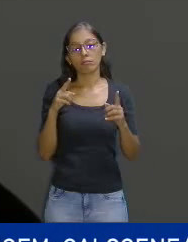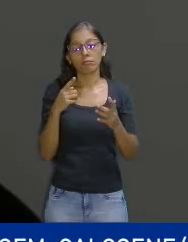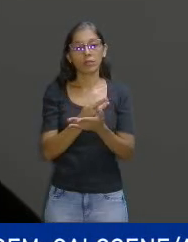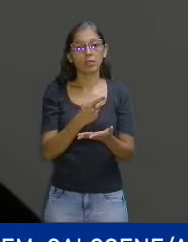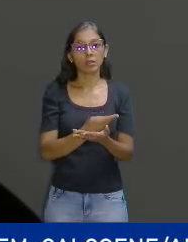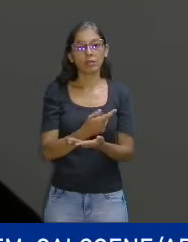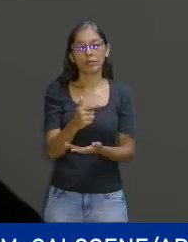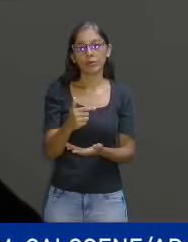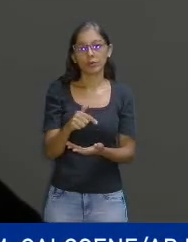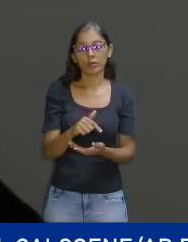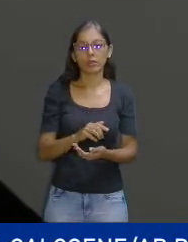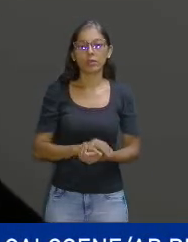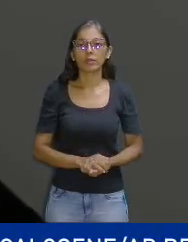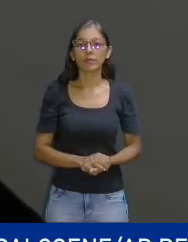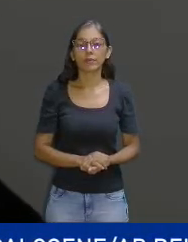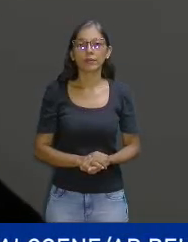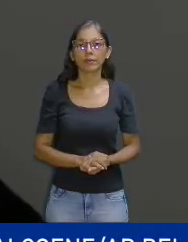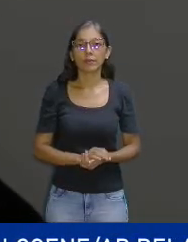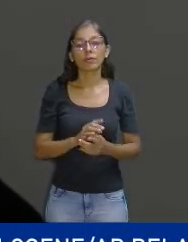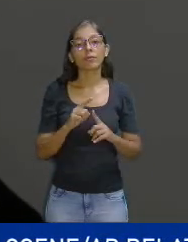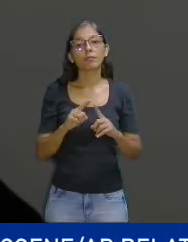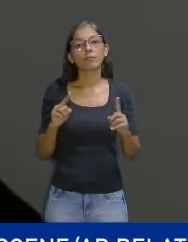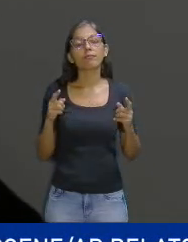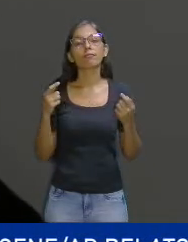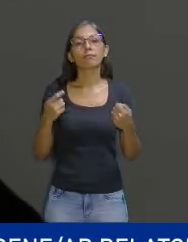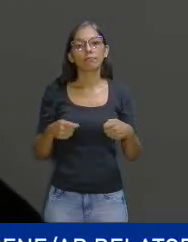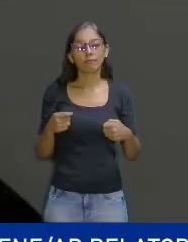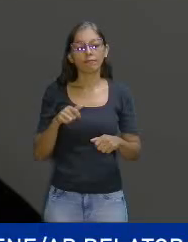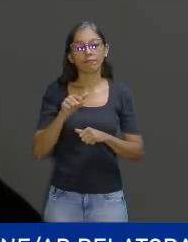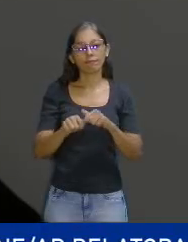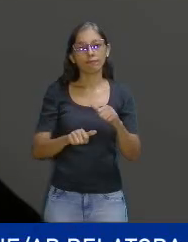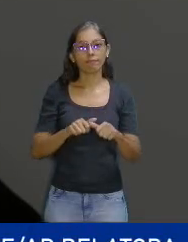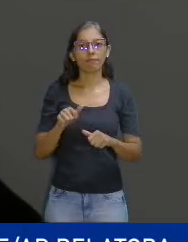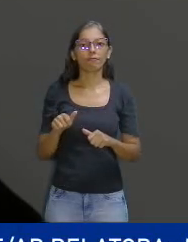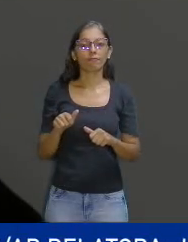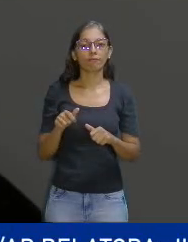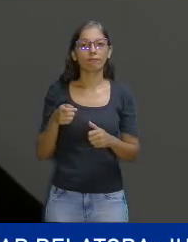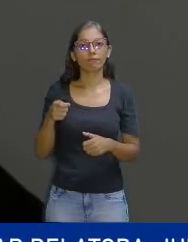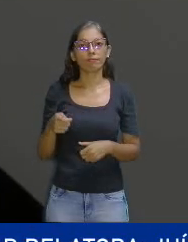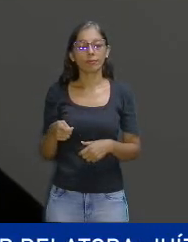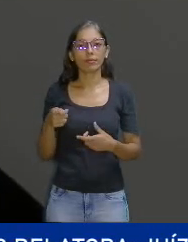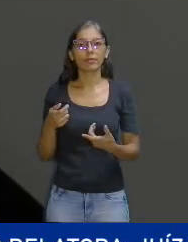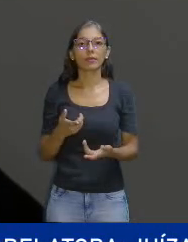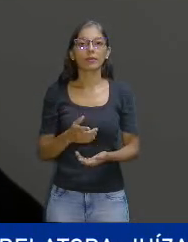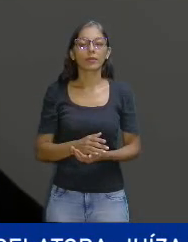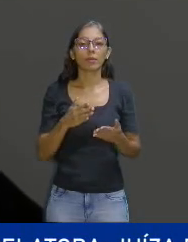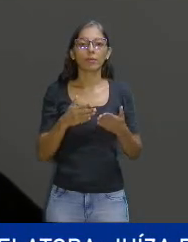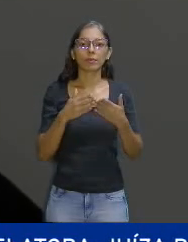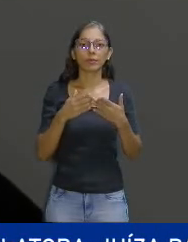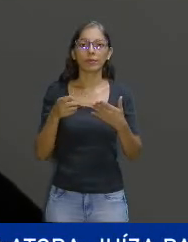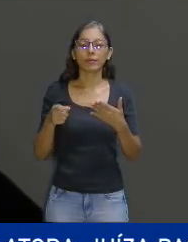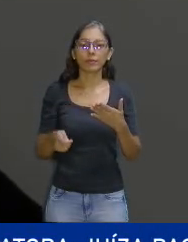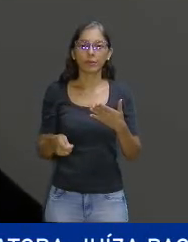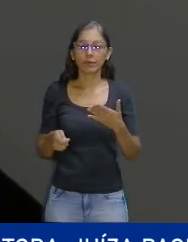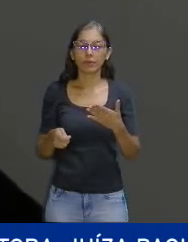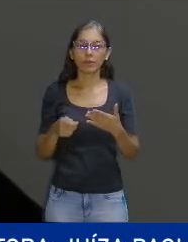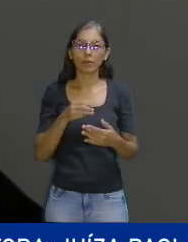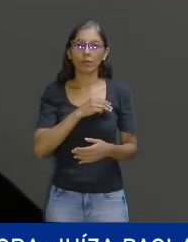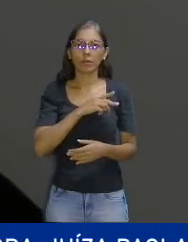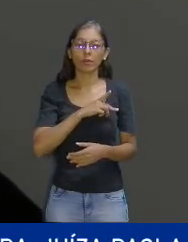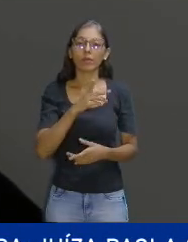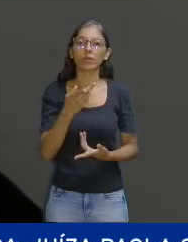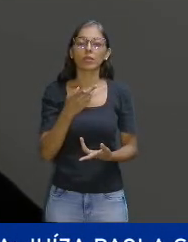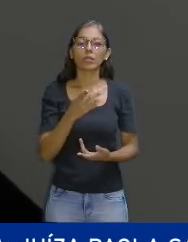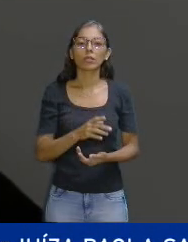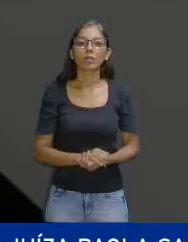ele requeriu a reforma da sentença. O Ministério Público Eleitoral, em contra-razões, se manifestou pelo conhecimento e